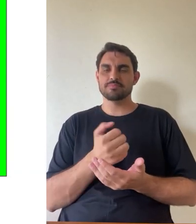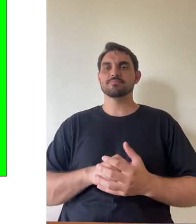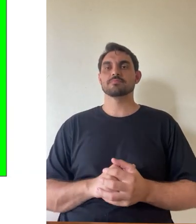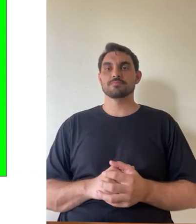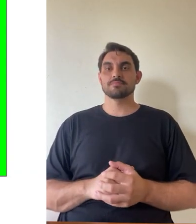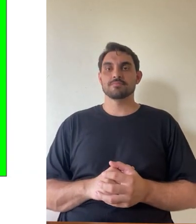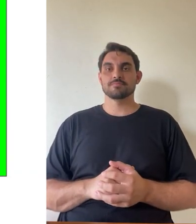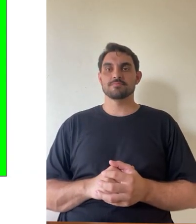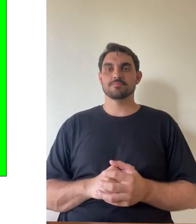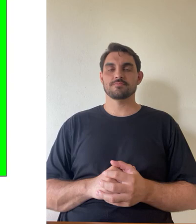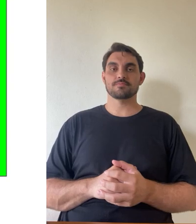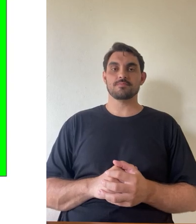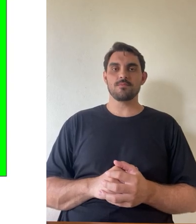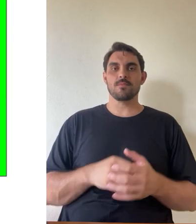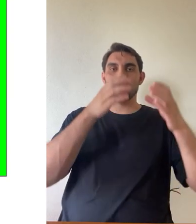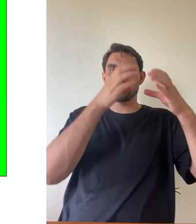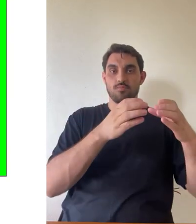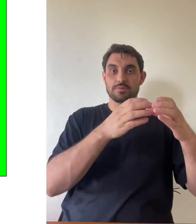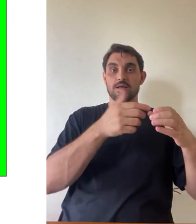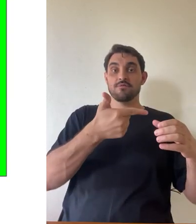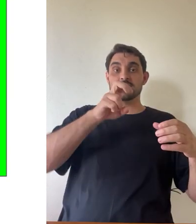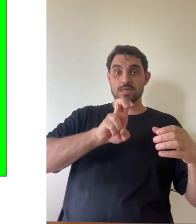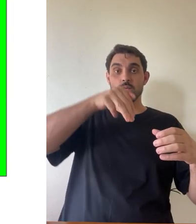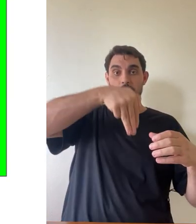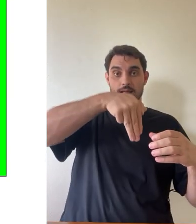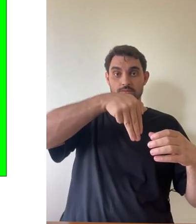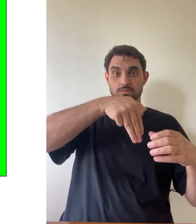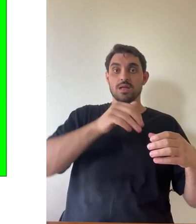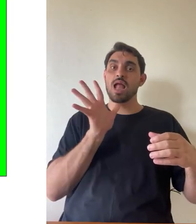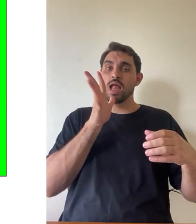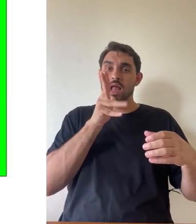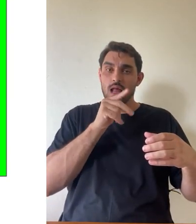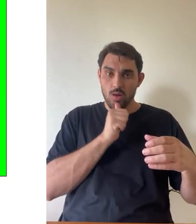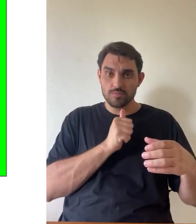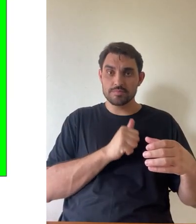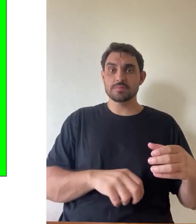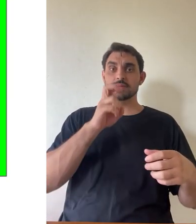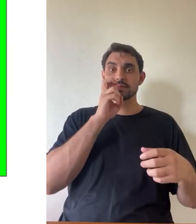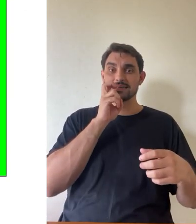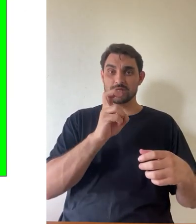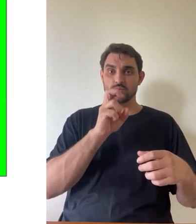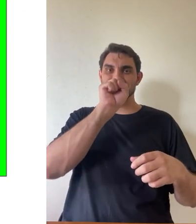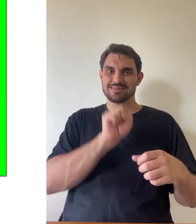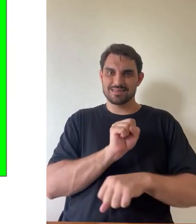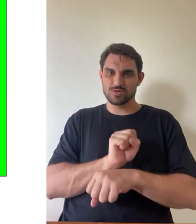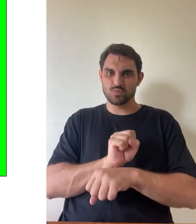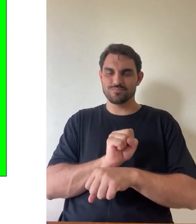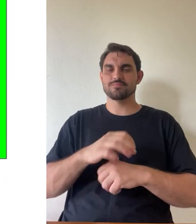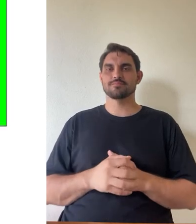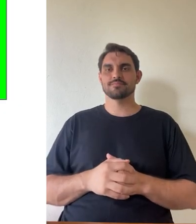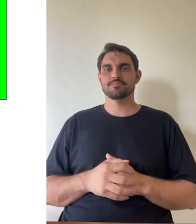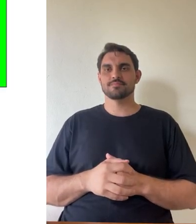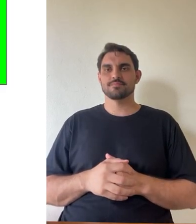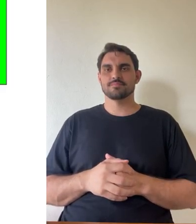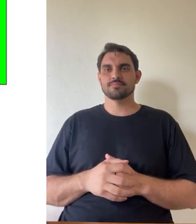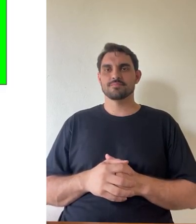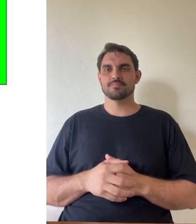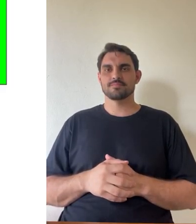vermelho. E na posição 25 metros, ele demorou 5 segundos.